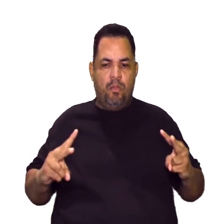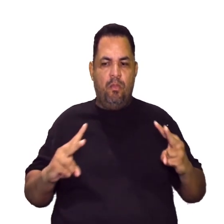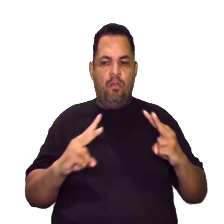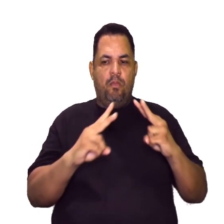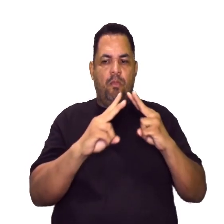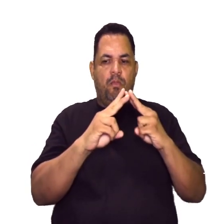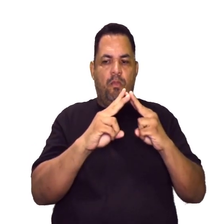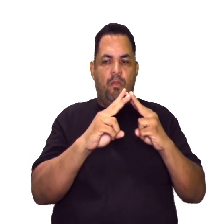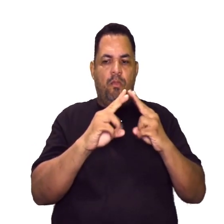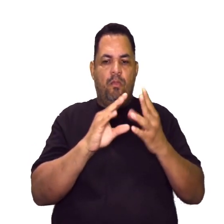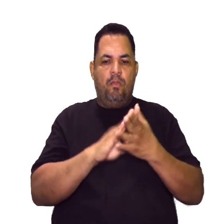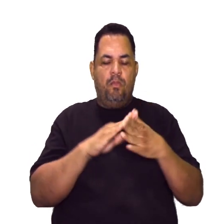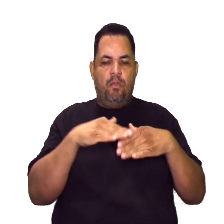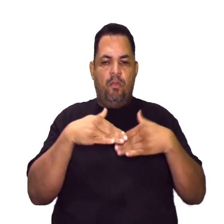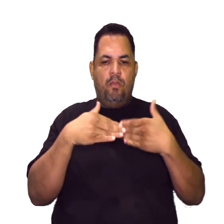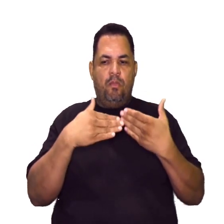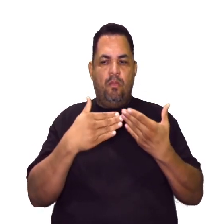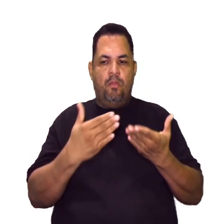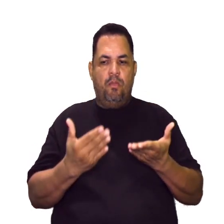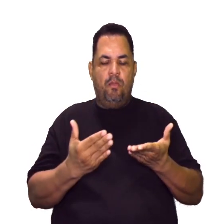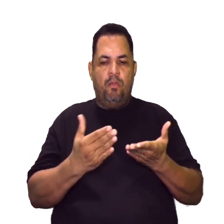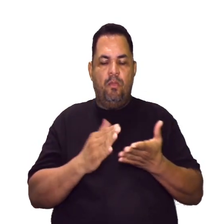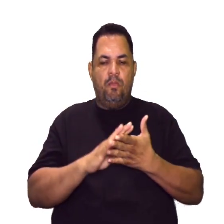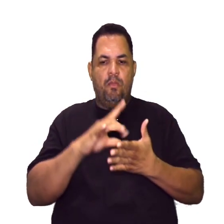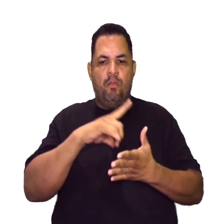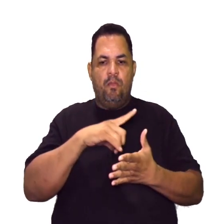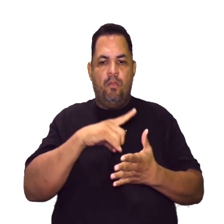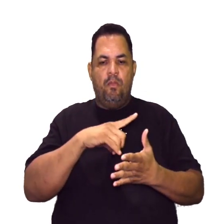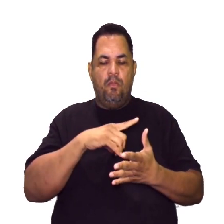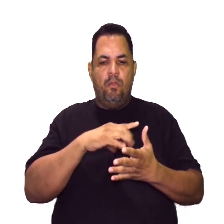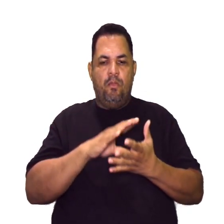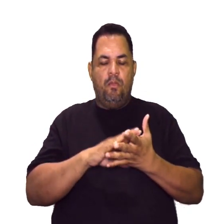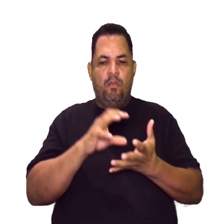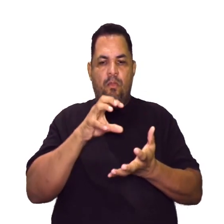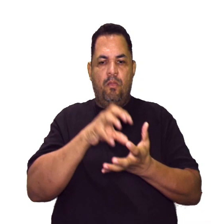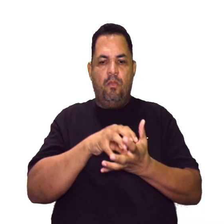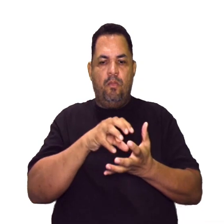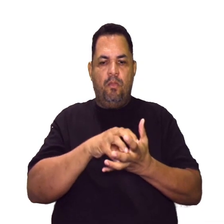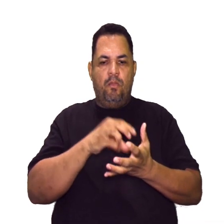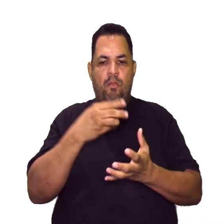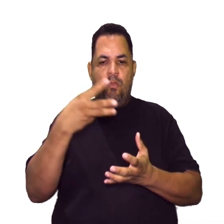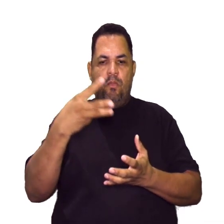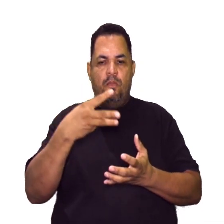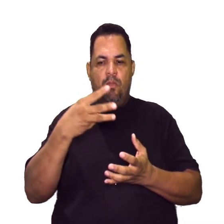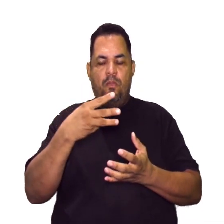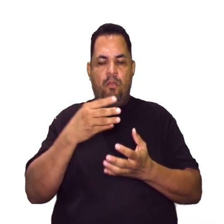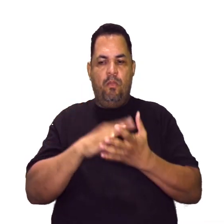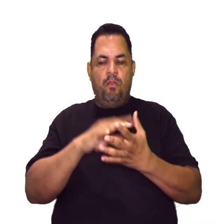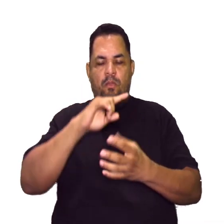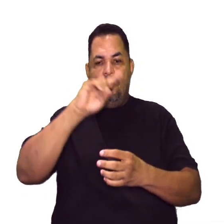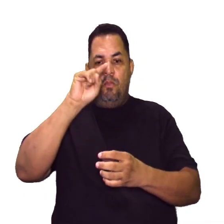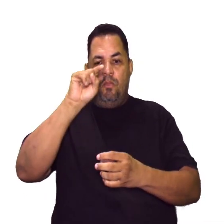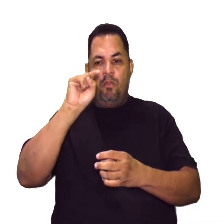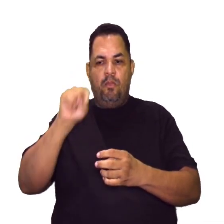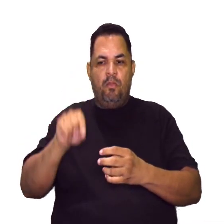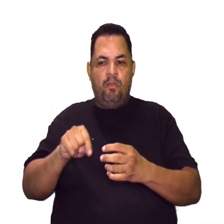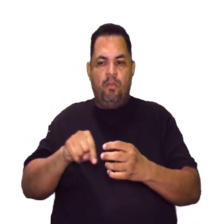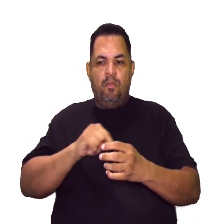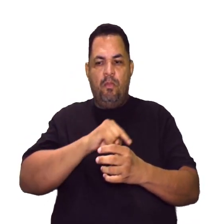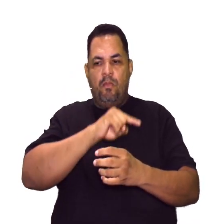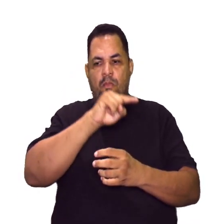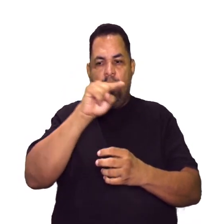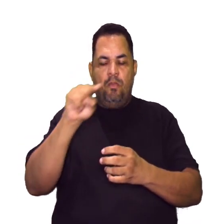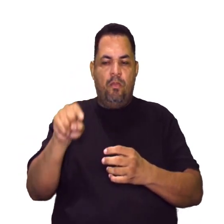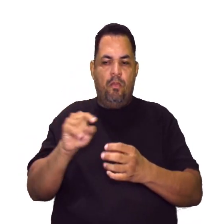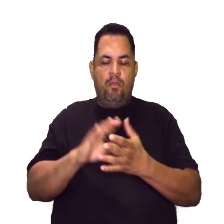piramidal, que é quando, apesar de ter um elemento central e 3 elementos químicos ao redor, aquele